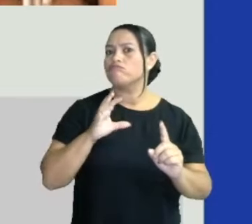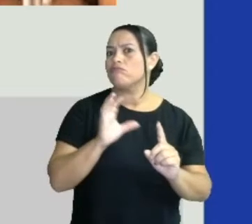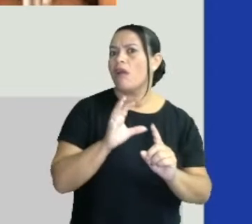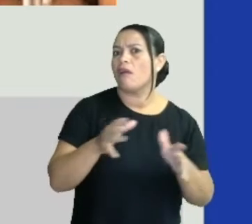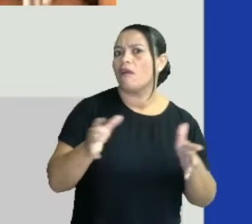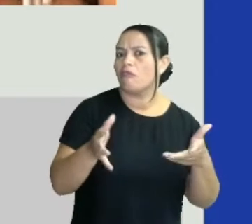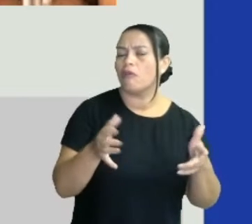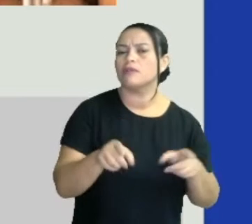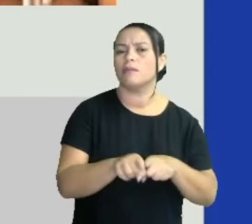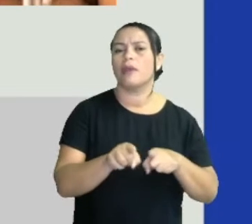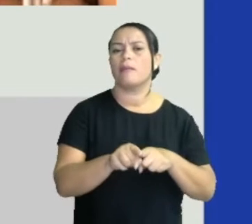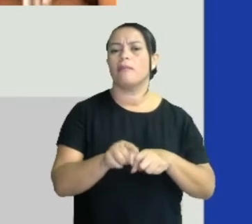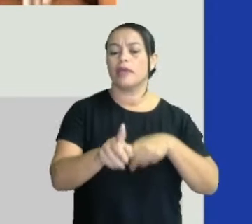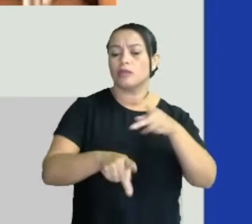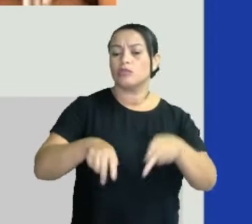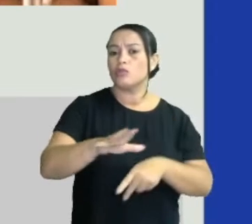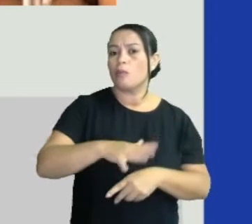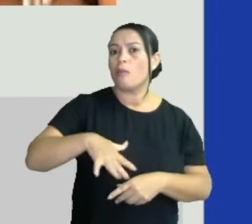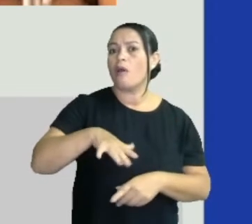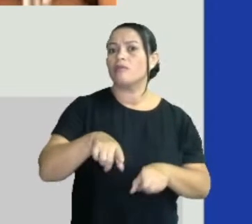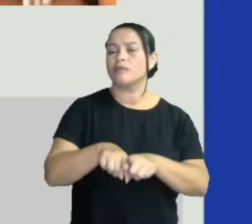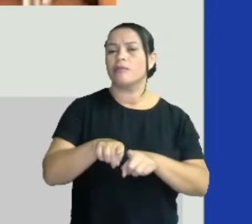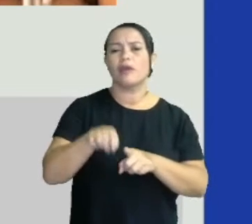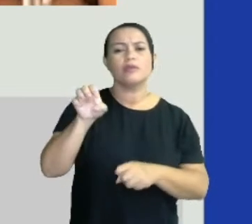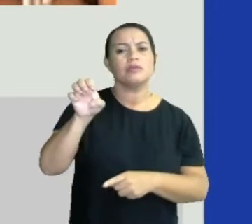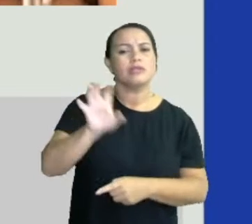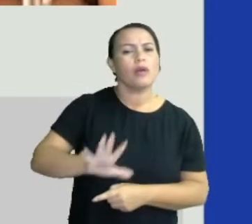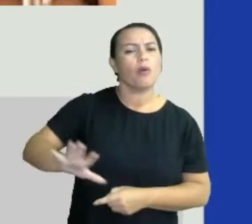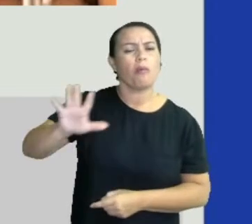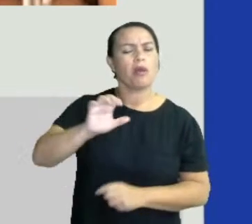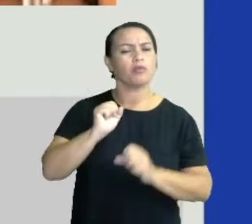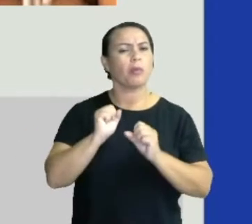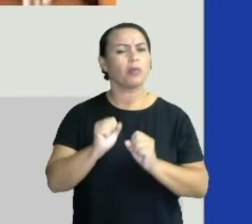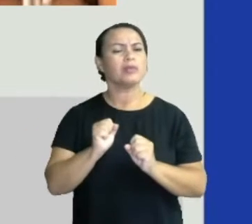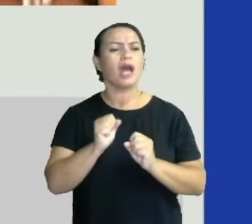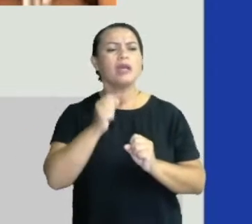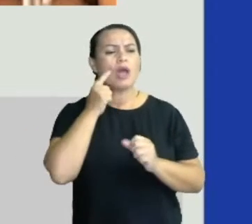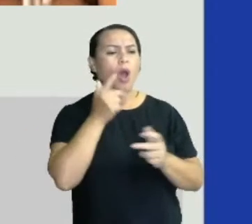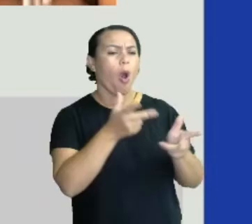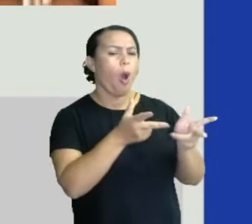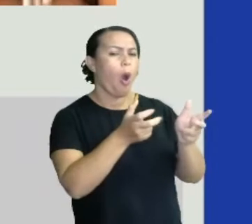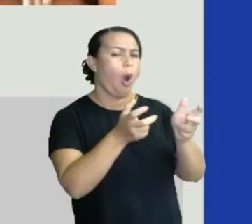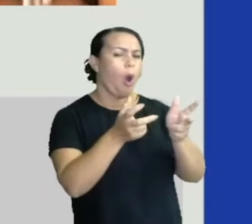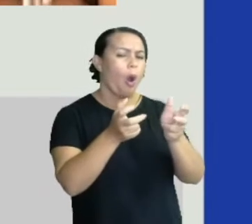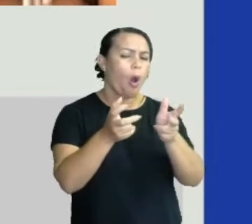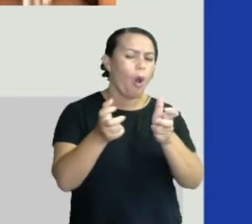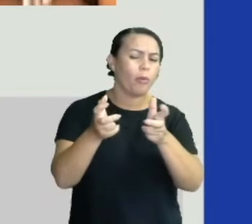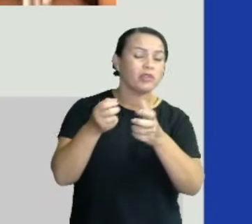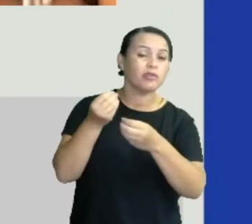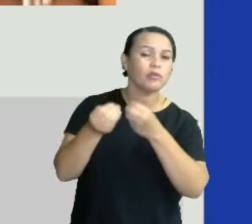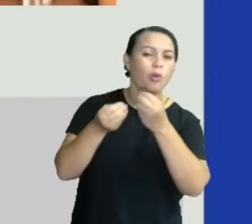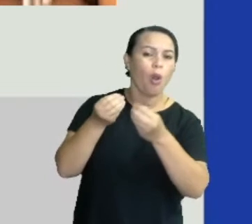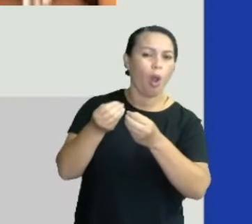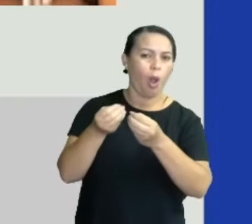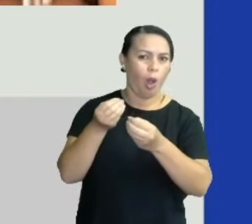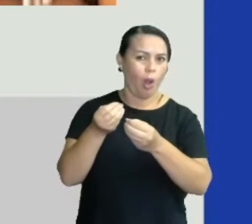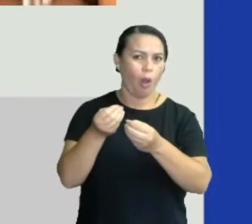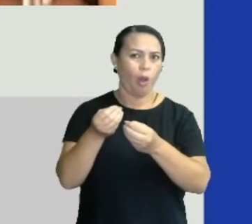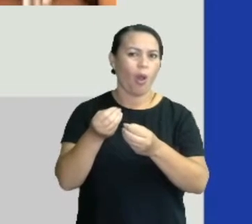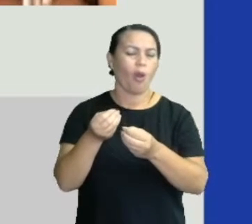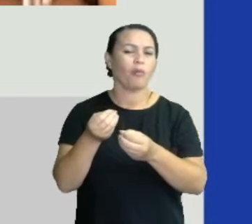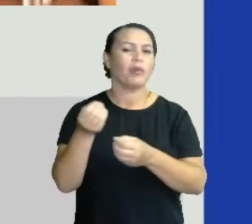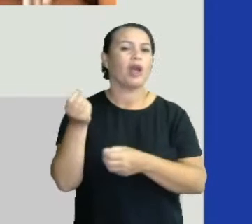os povos europeus pudessem ir observando qual seria a forma de dominação